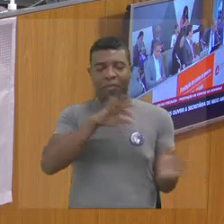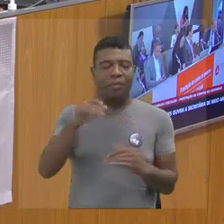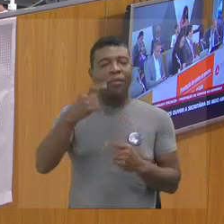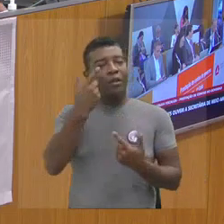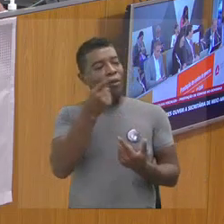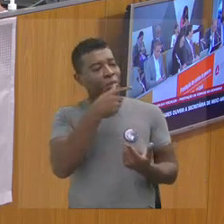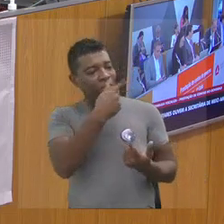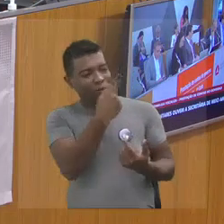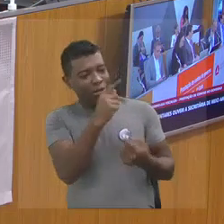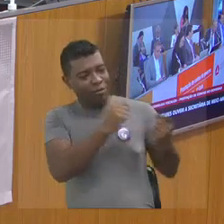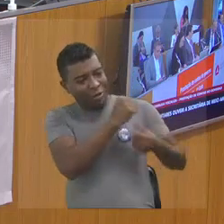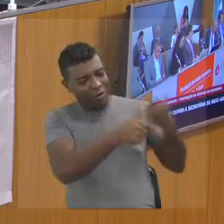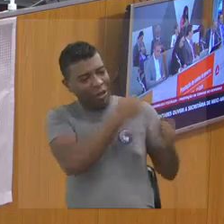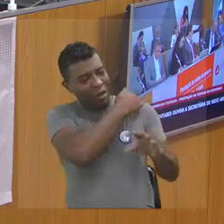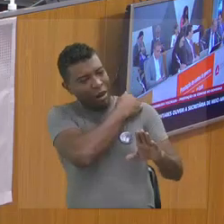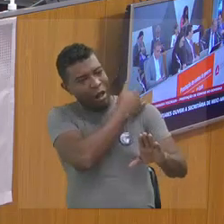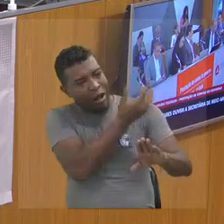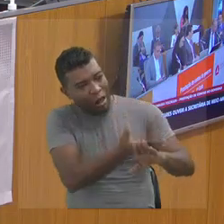feito